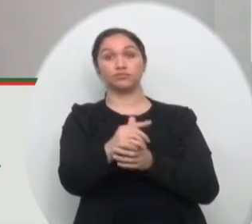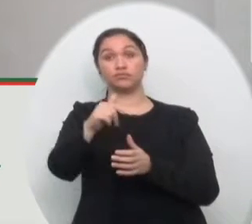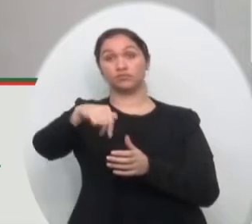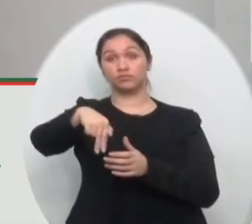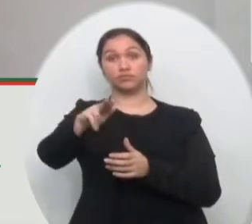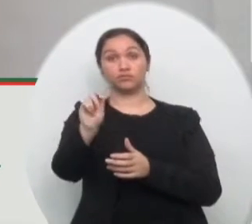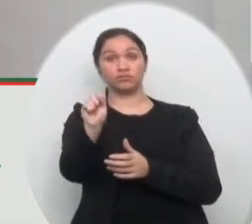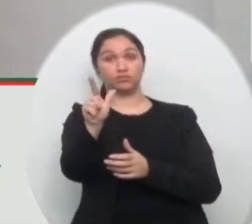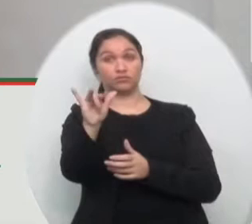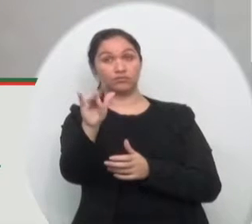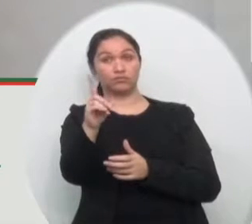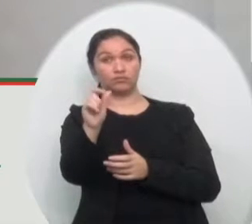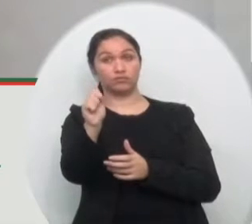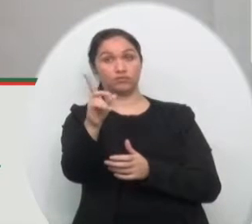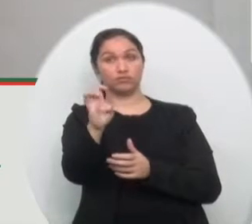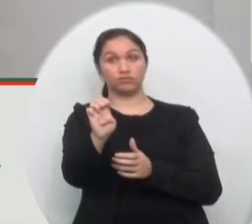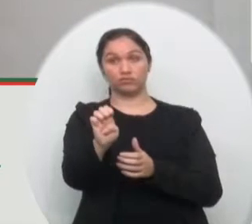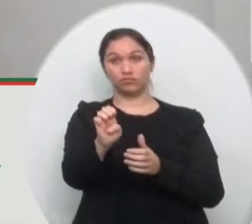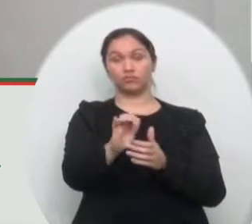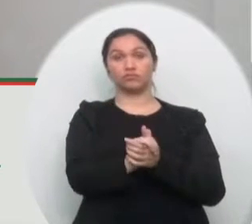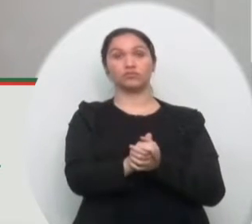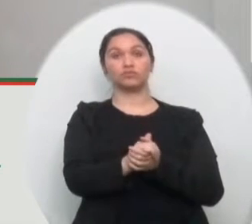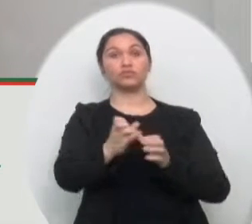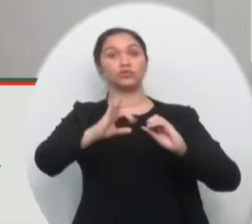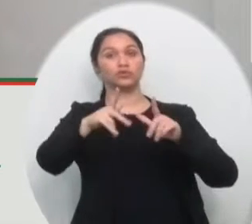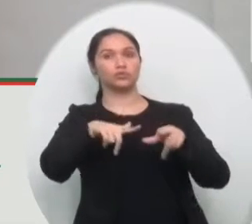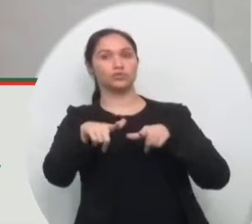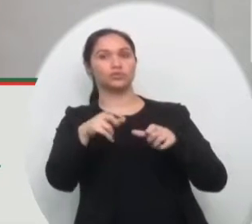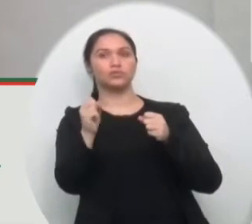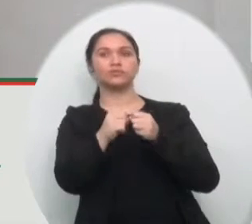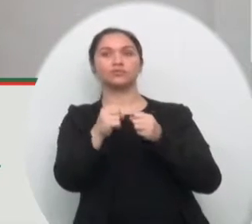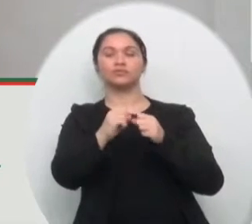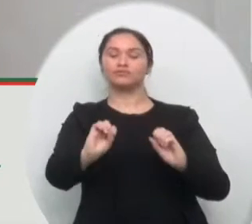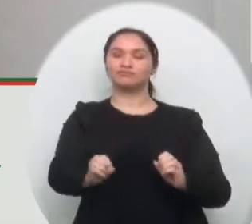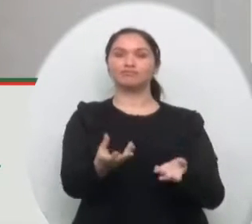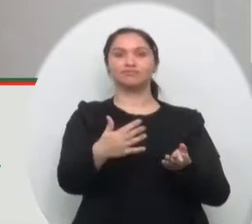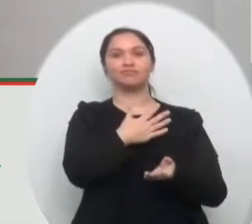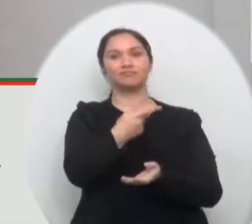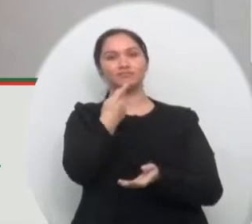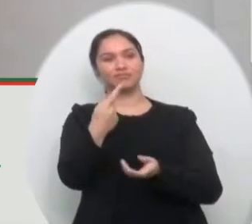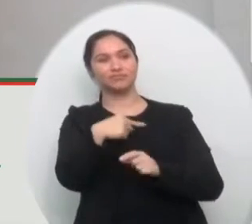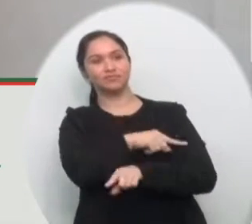referências elogiosas ao trabalho realizado. Compartilho com os meus colegas.